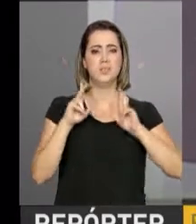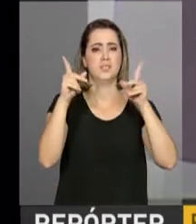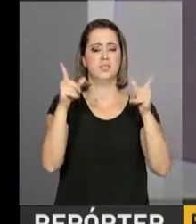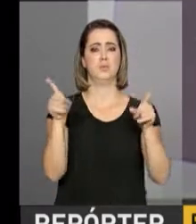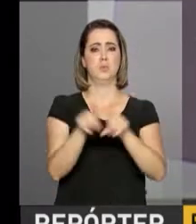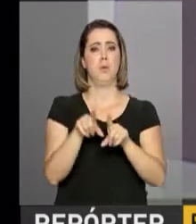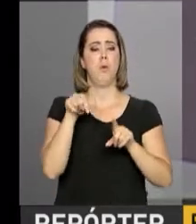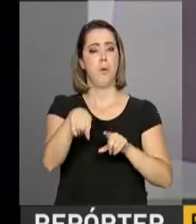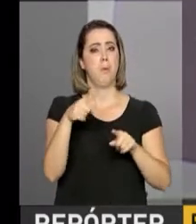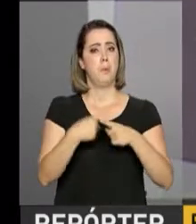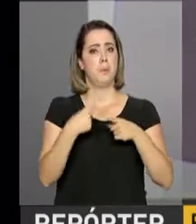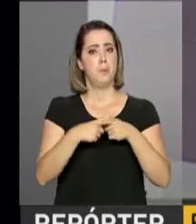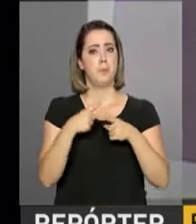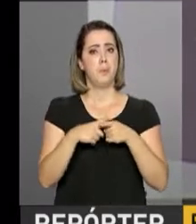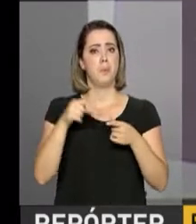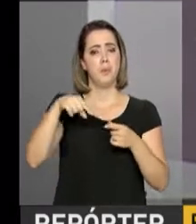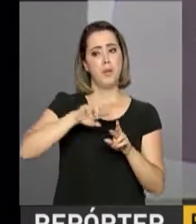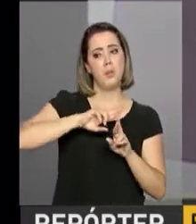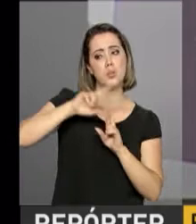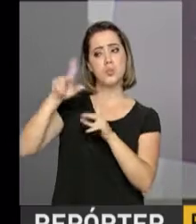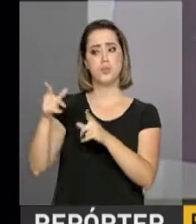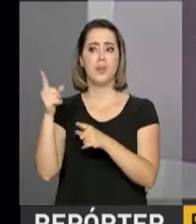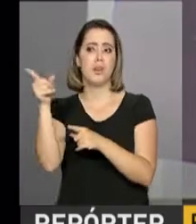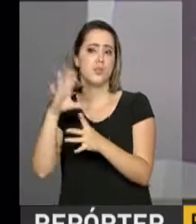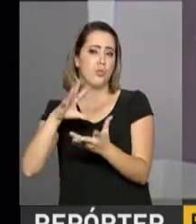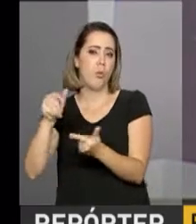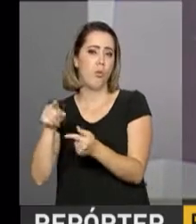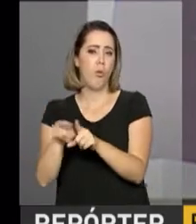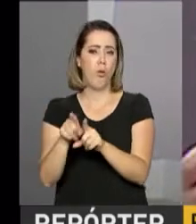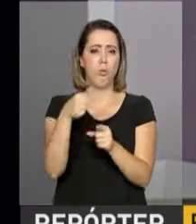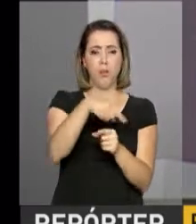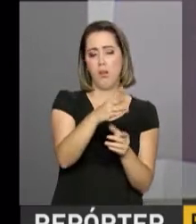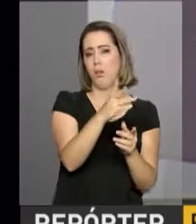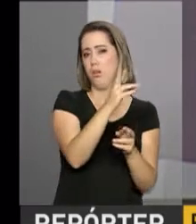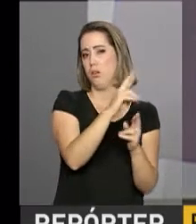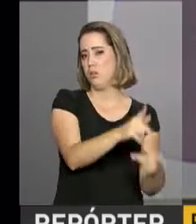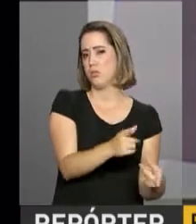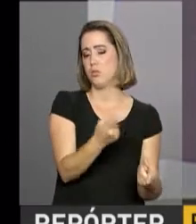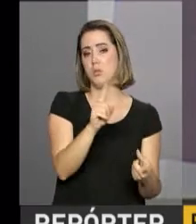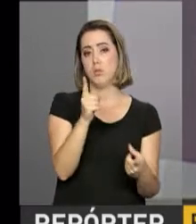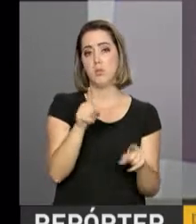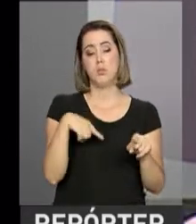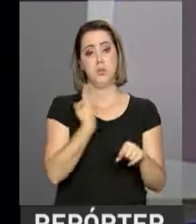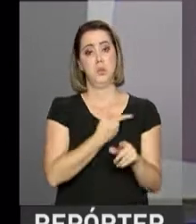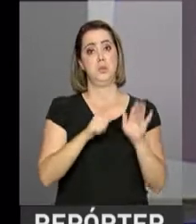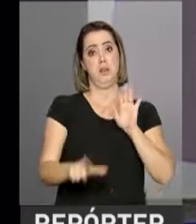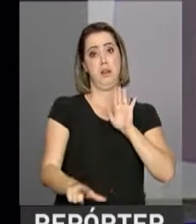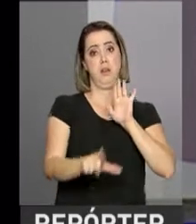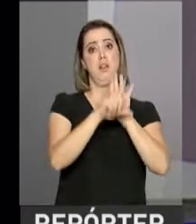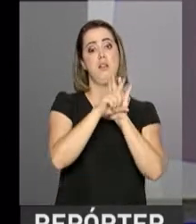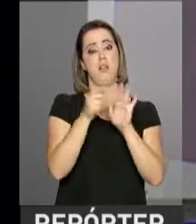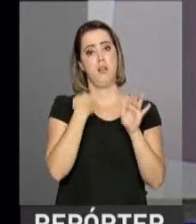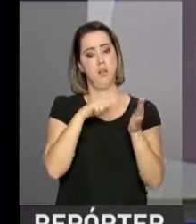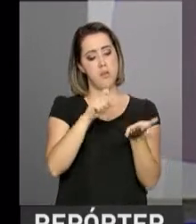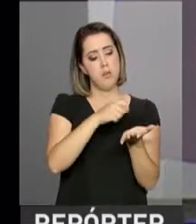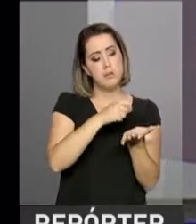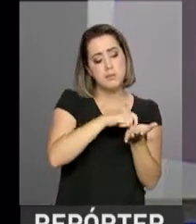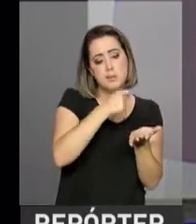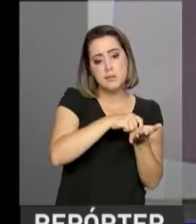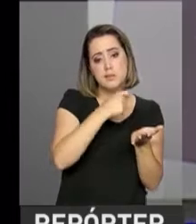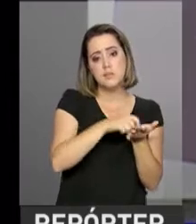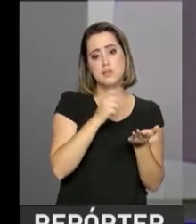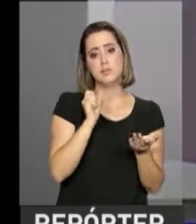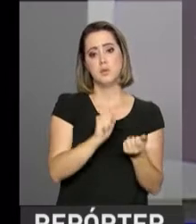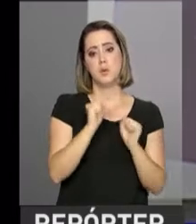externo ou o mercado interno sejam diferentes, é porque no mercado interno, nós com a nossa legislação, com a nossa caneta, com a nossa